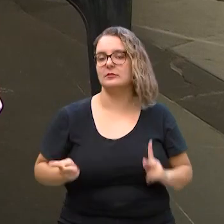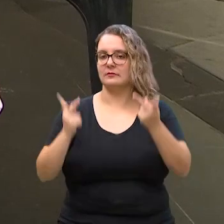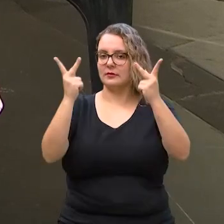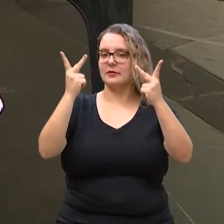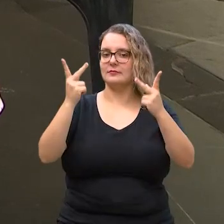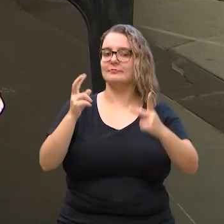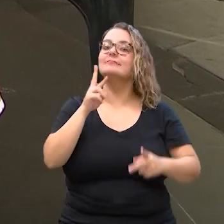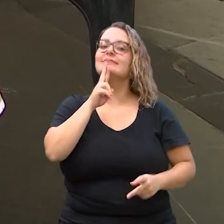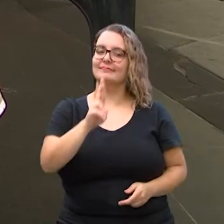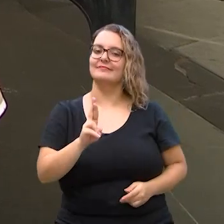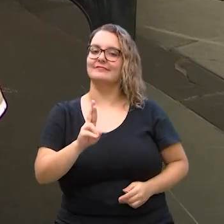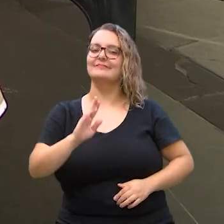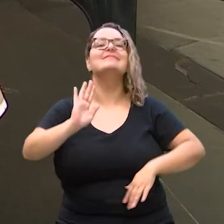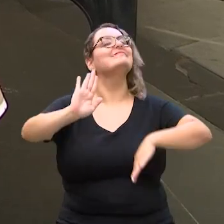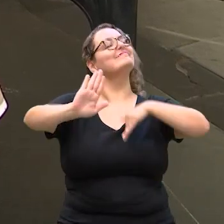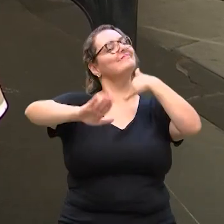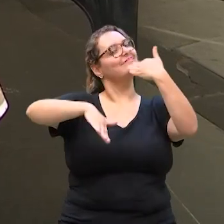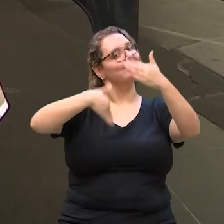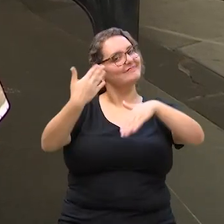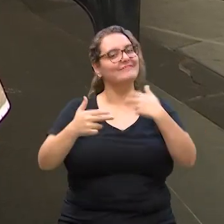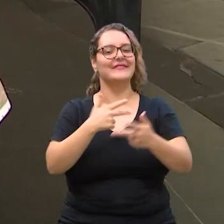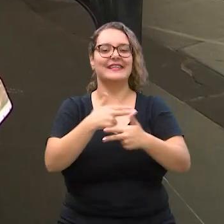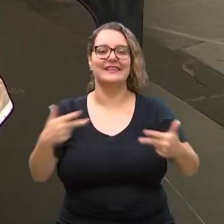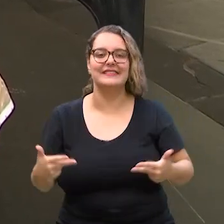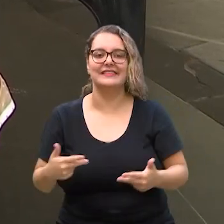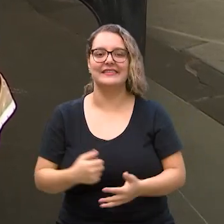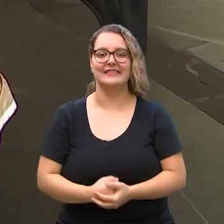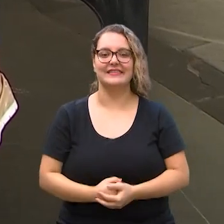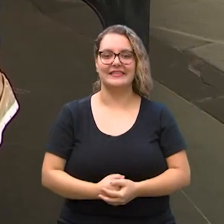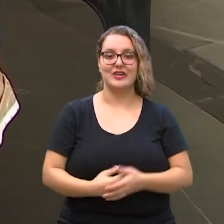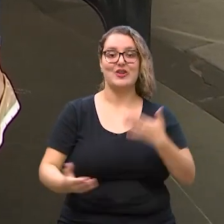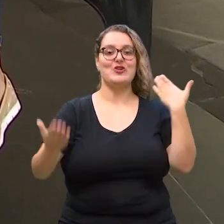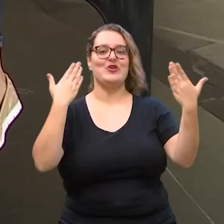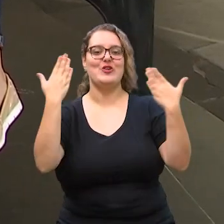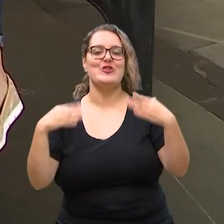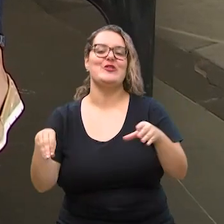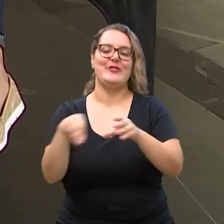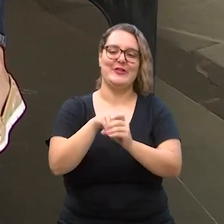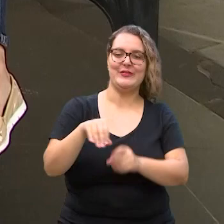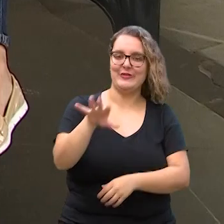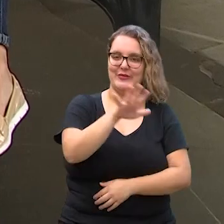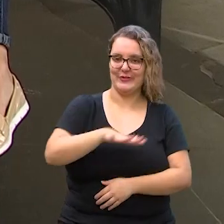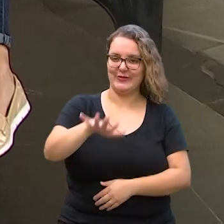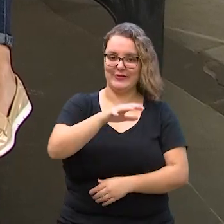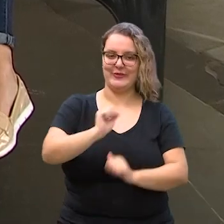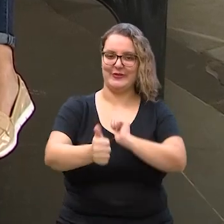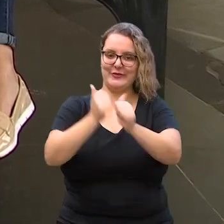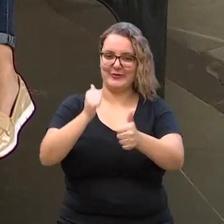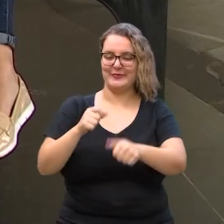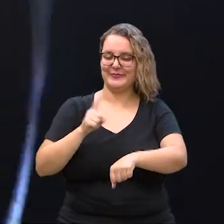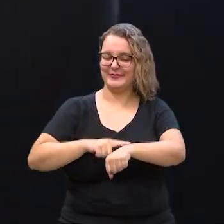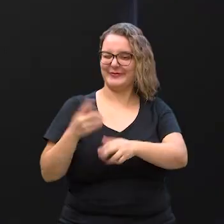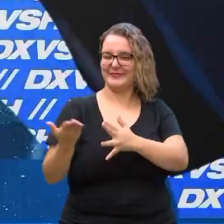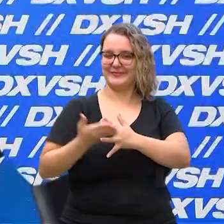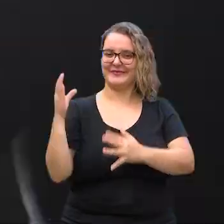Essa resposta e muito mais sobre psicologia no esporte. Não saia daí que o intervalo é